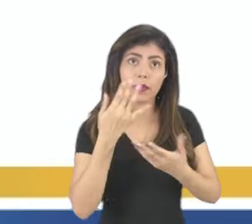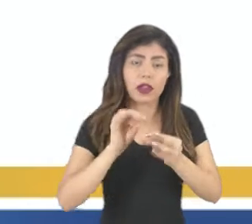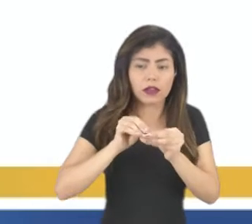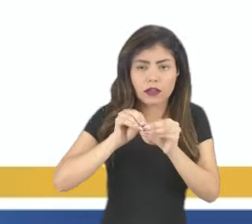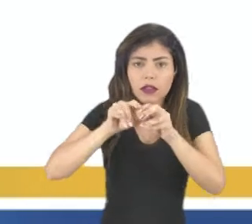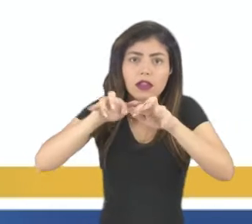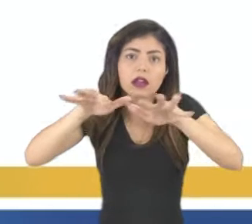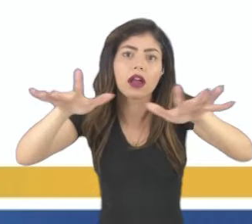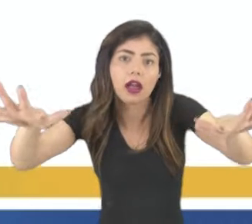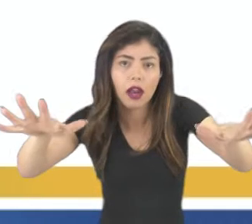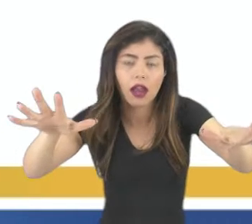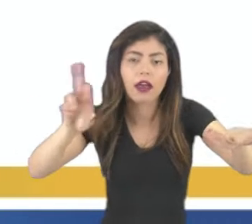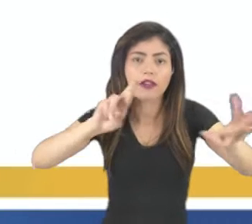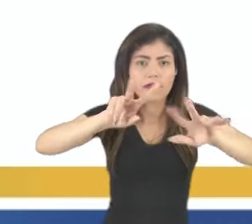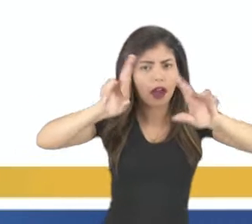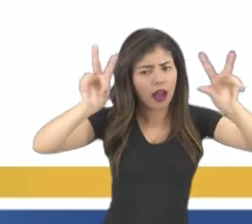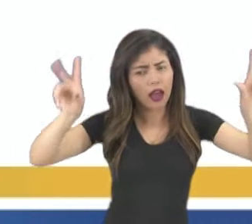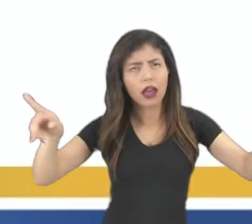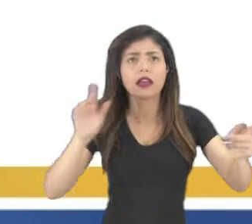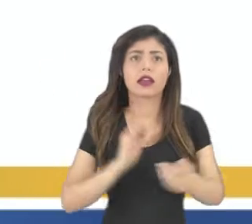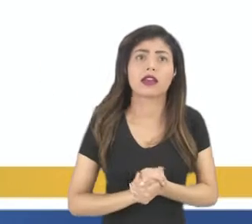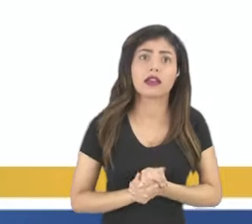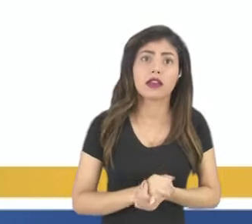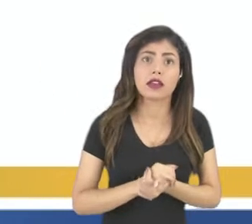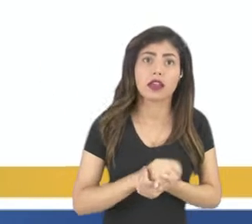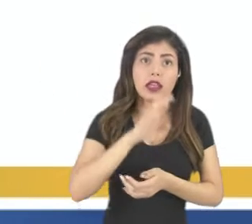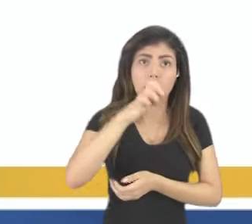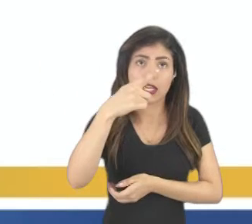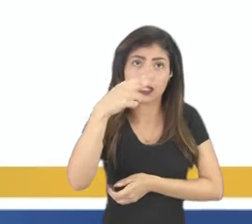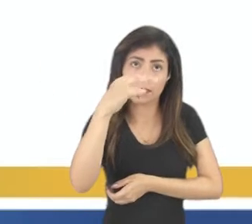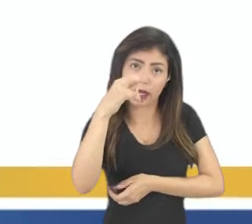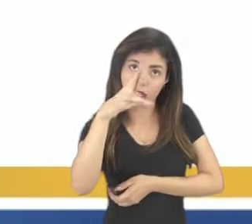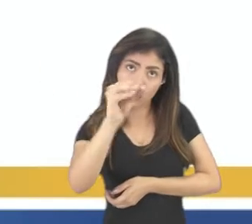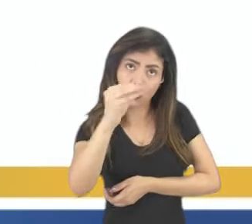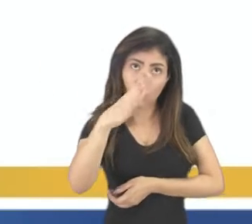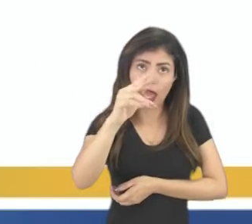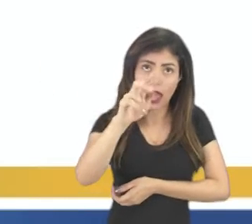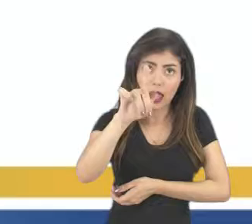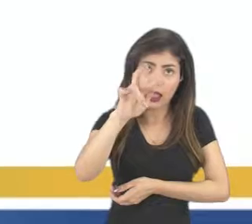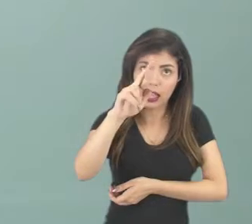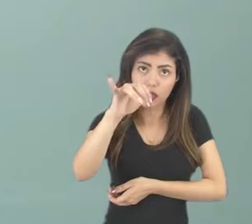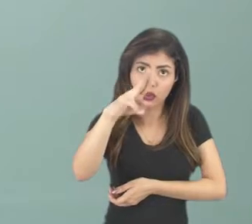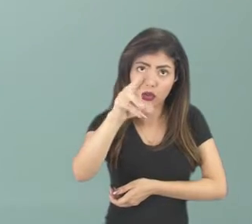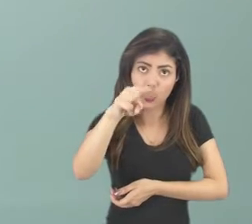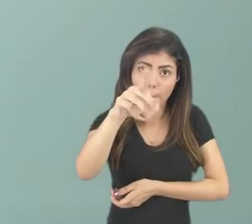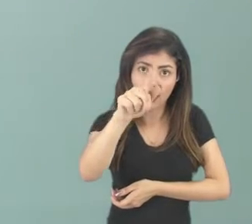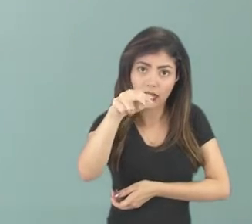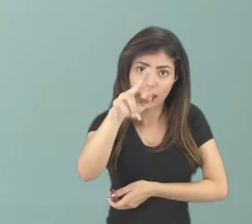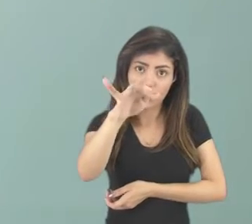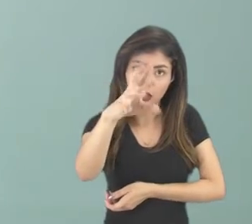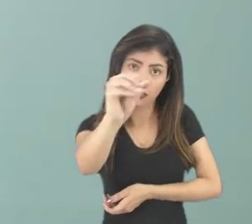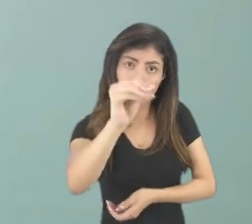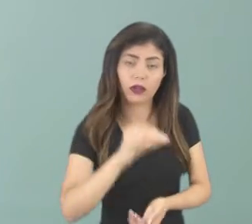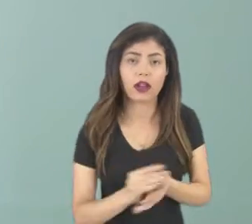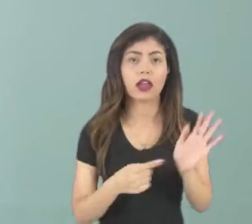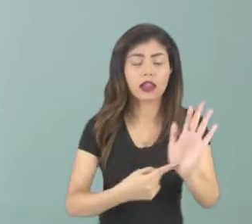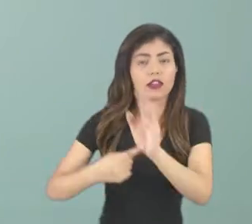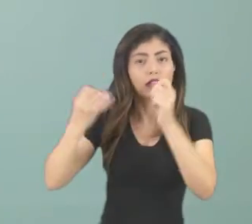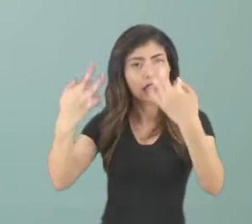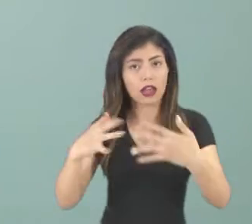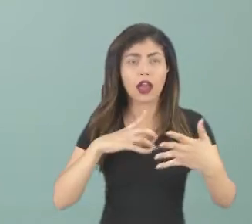térmica se distribui ao longo de diversas frequências do espectro eletromagnético eletromagnético como Já estudamos em algumas aulas anteriores